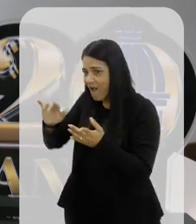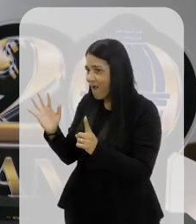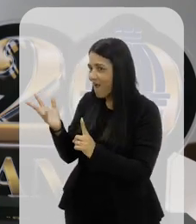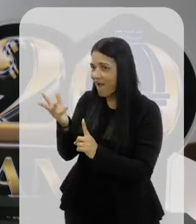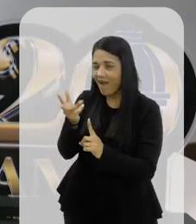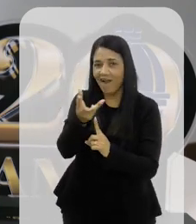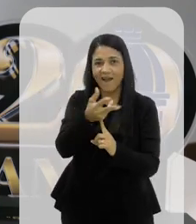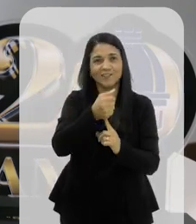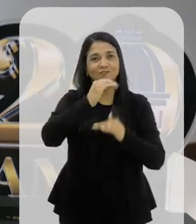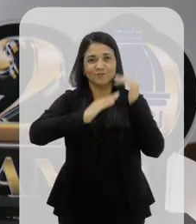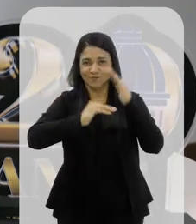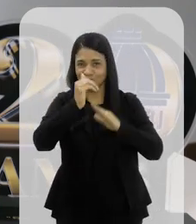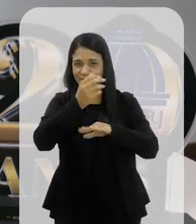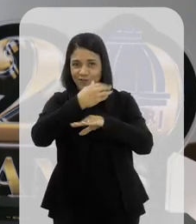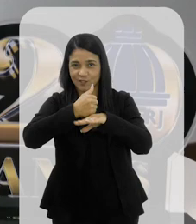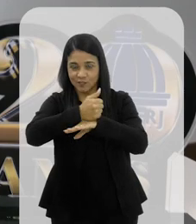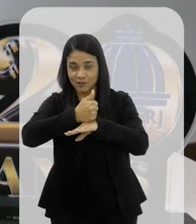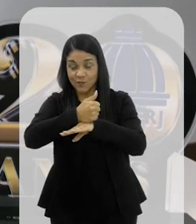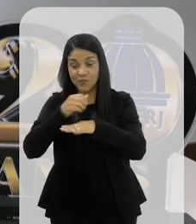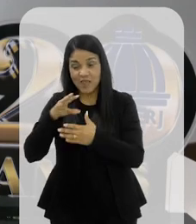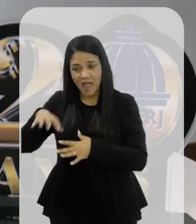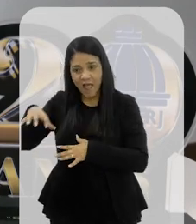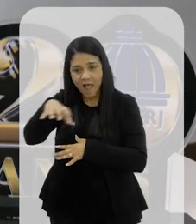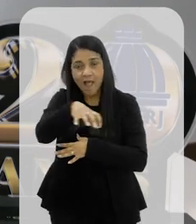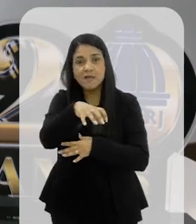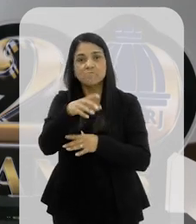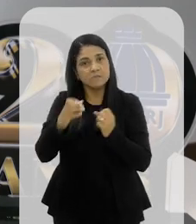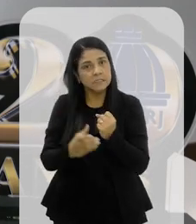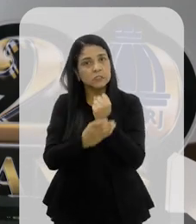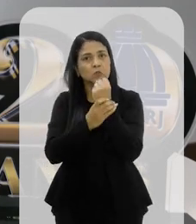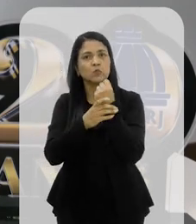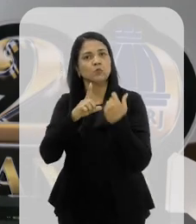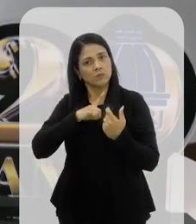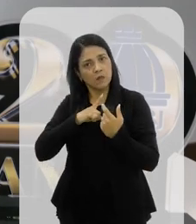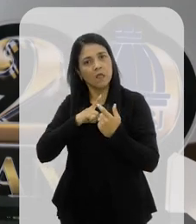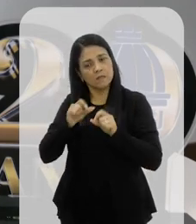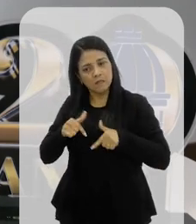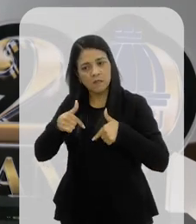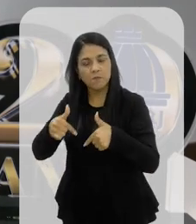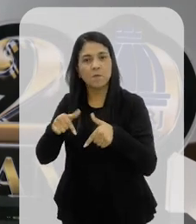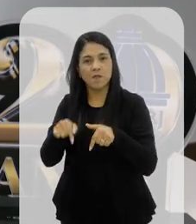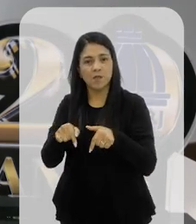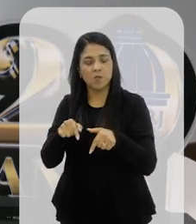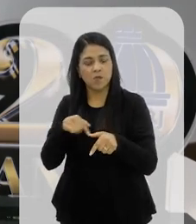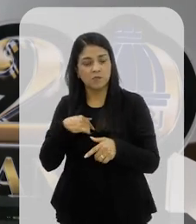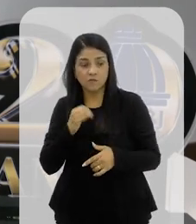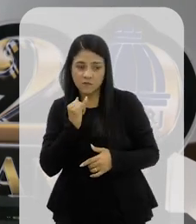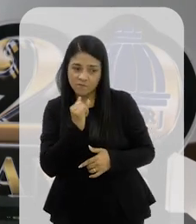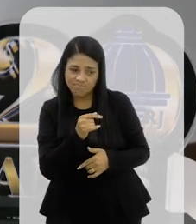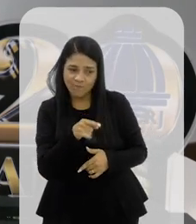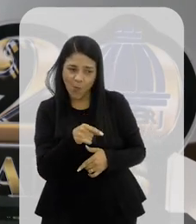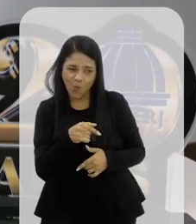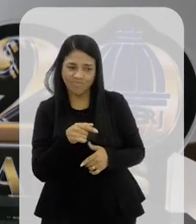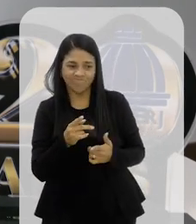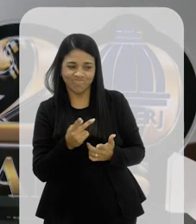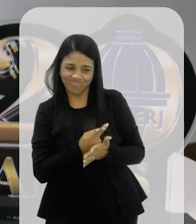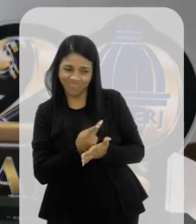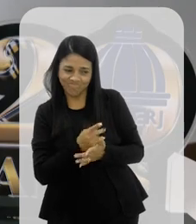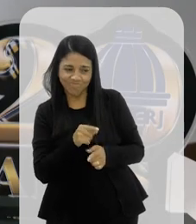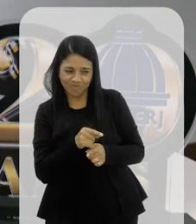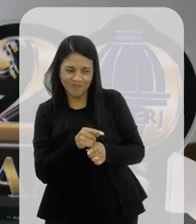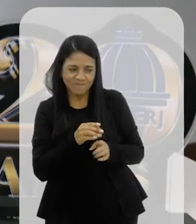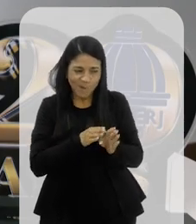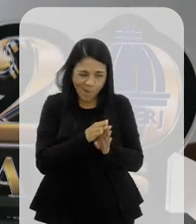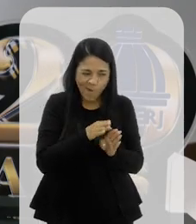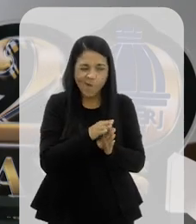artistas que dentro de sua área são seguros do que estão fazendo então você chegar e dizer não é assim faça assim você tem que ter